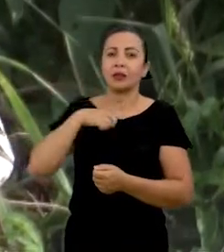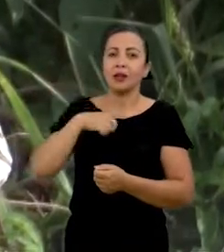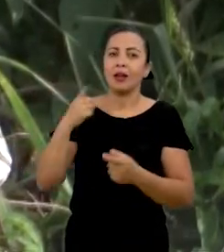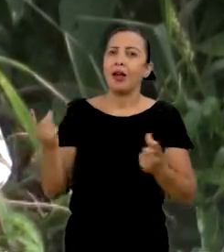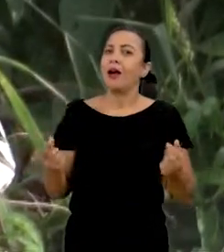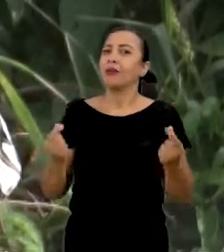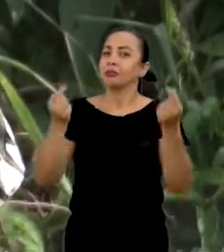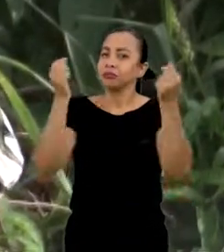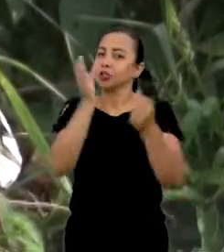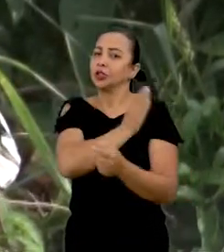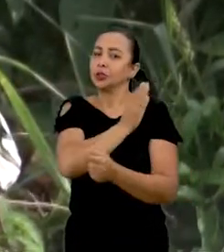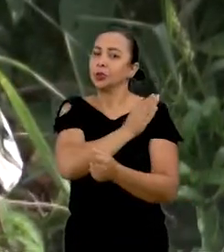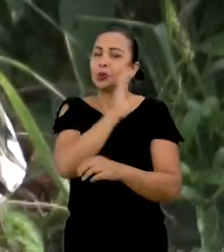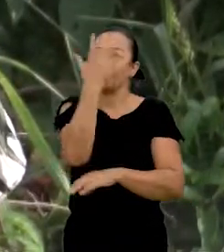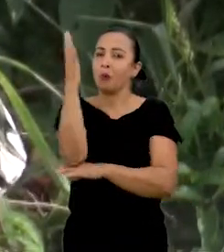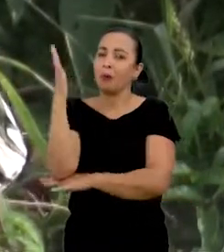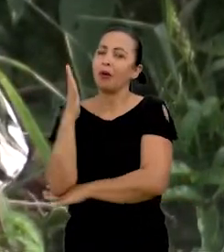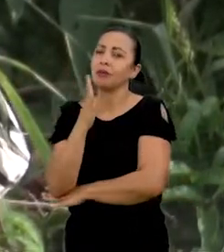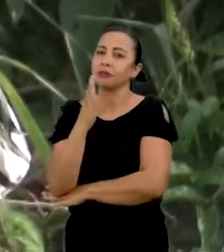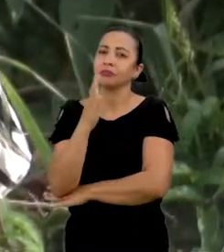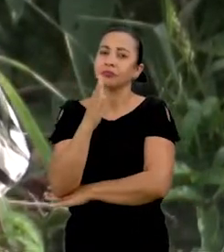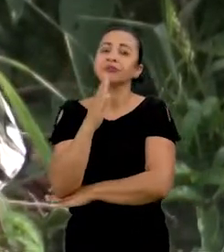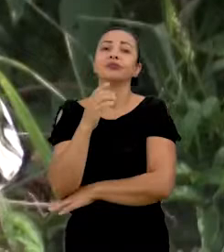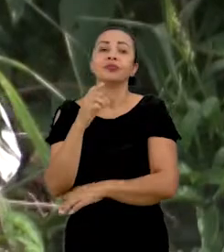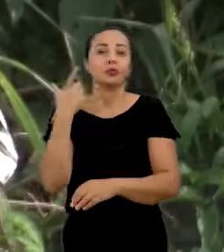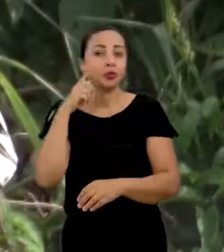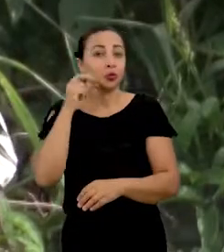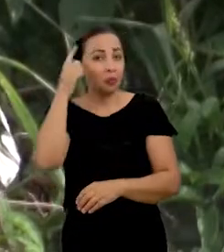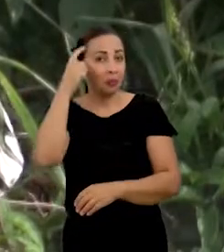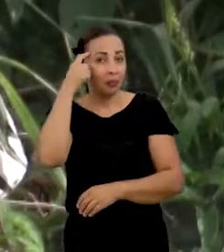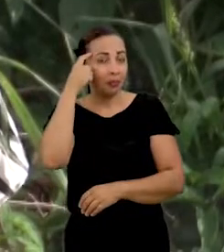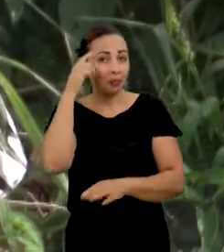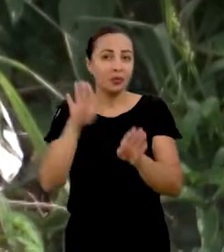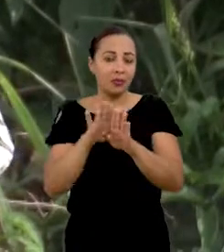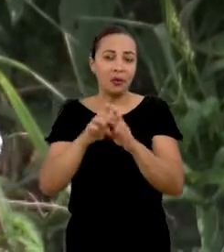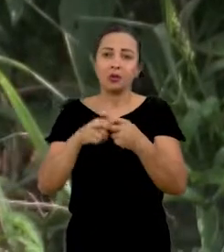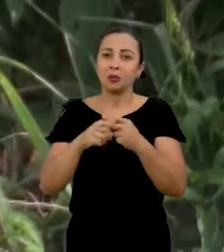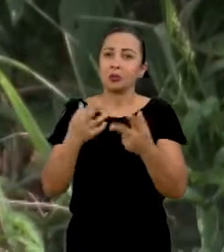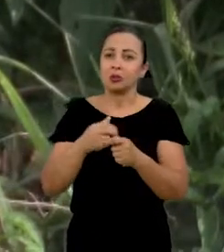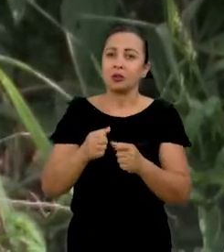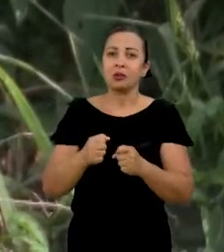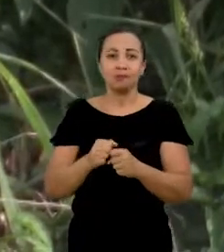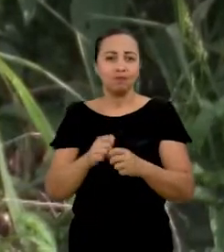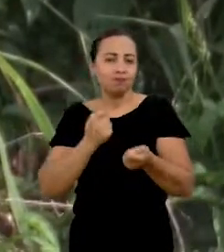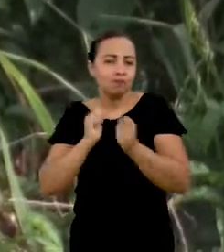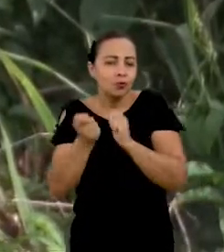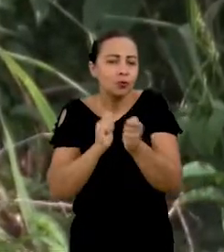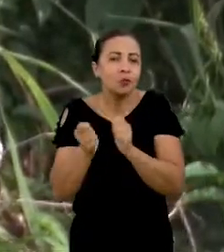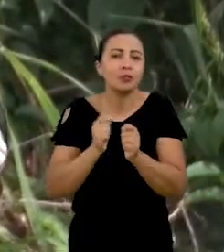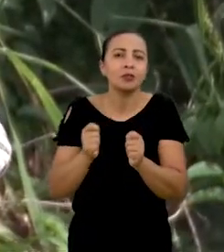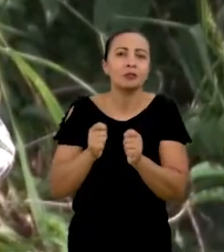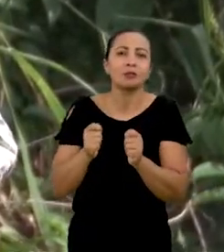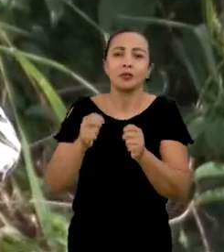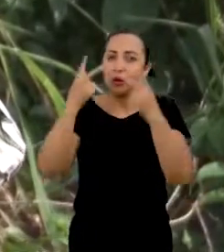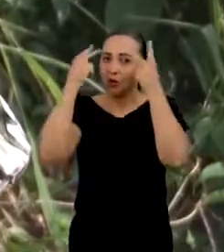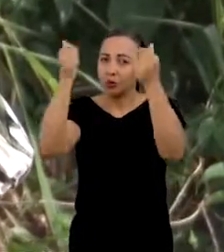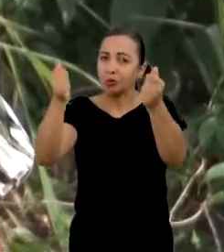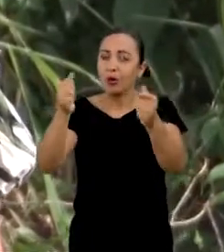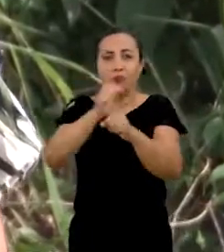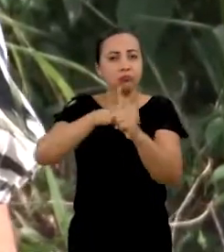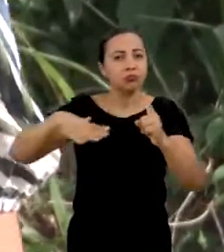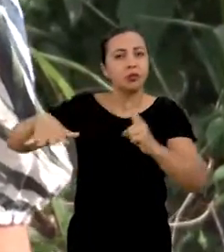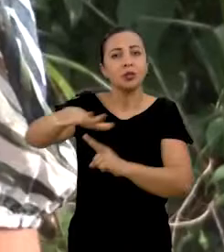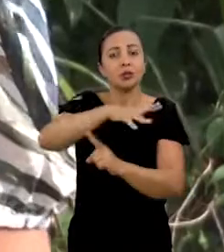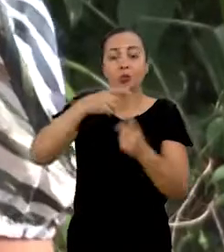rico nessa planta, no barbatimão, então a gente pode pensar numa produção sustentável à natureza, ao meio